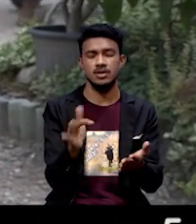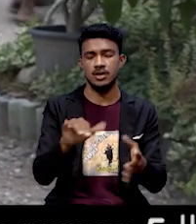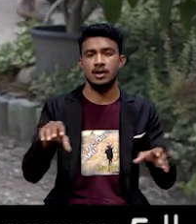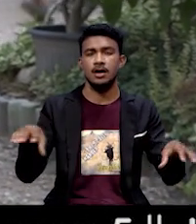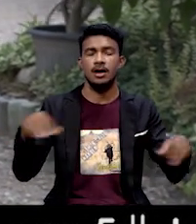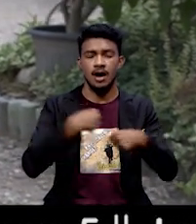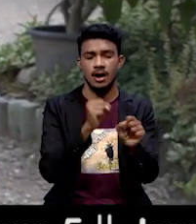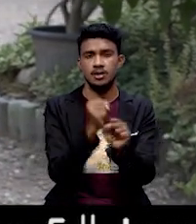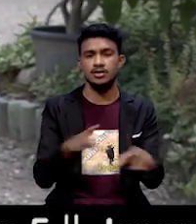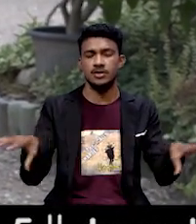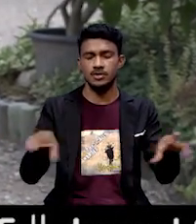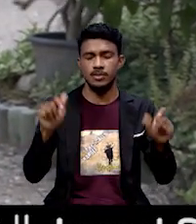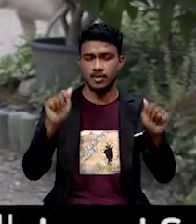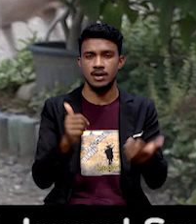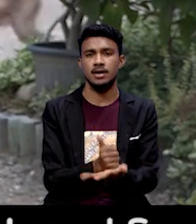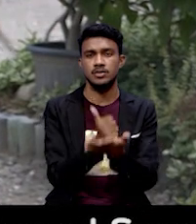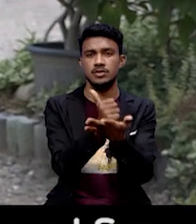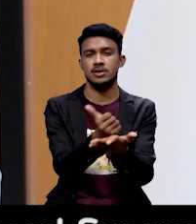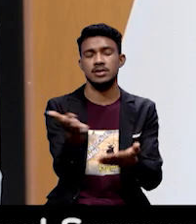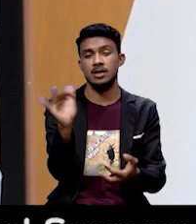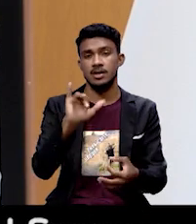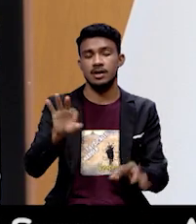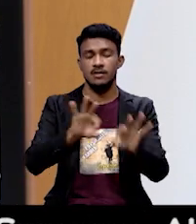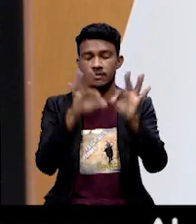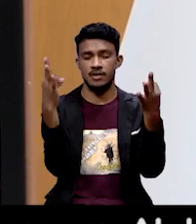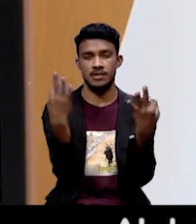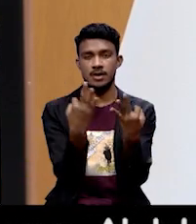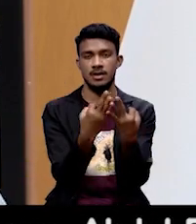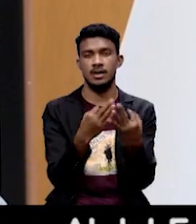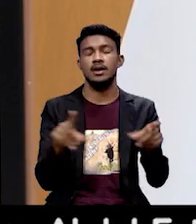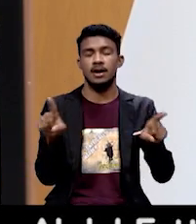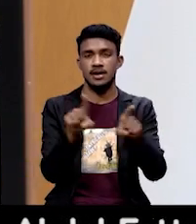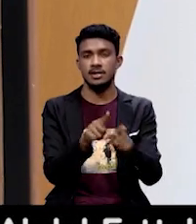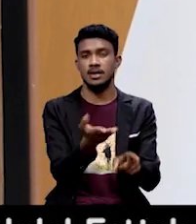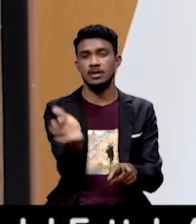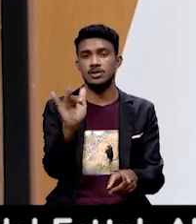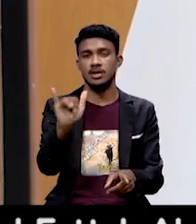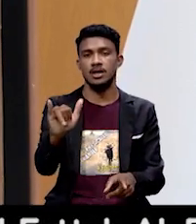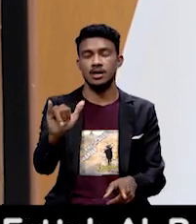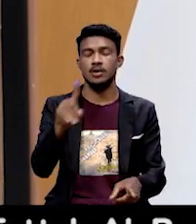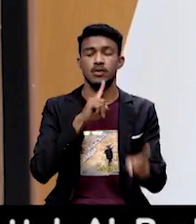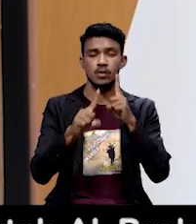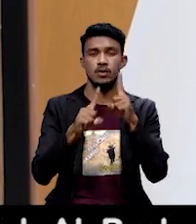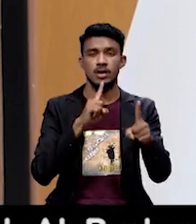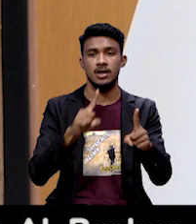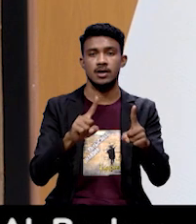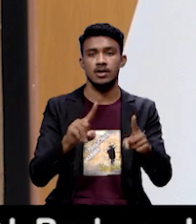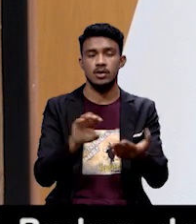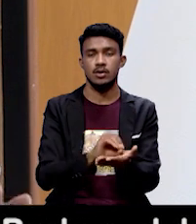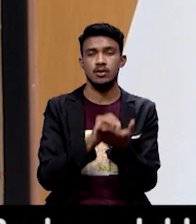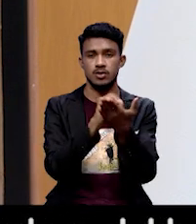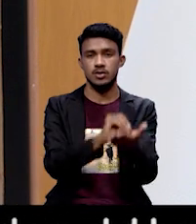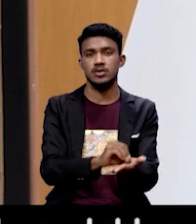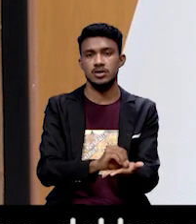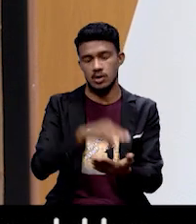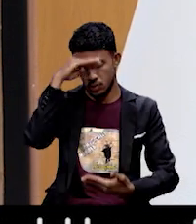e o de sustenta ser nia a família ele o anis tabo ser ansa o tetre o cusi o ansira e Timor e a